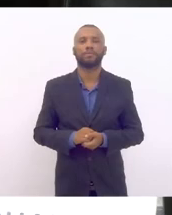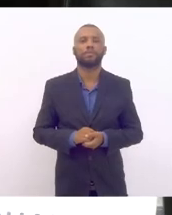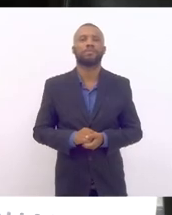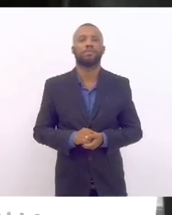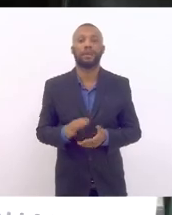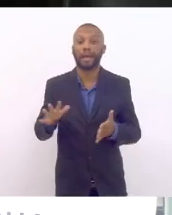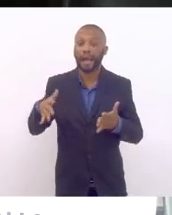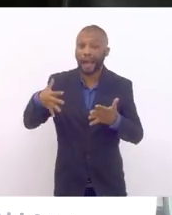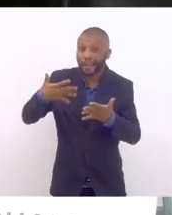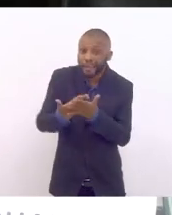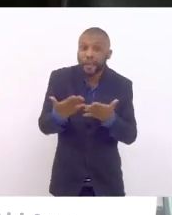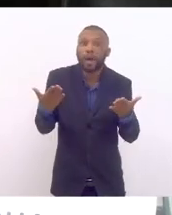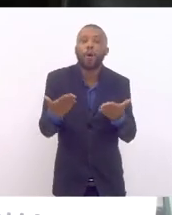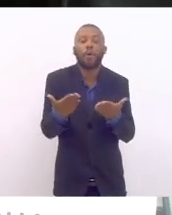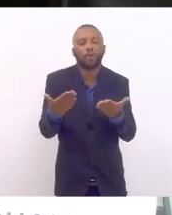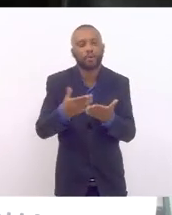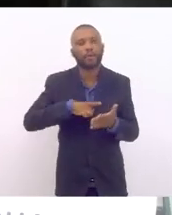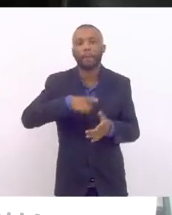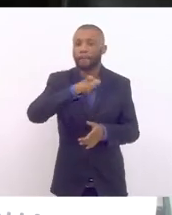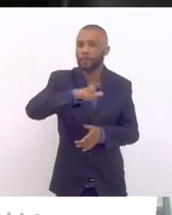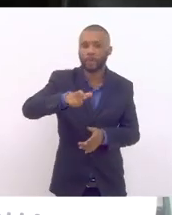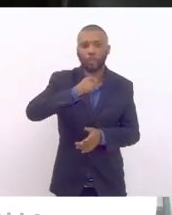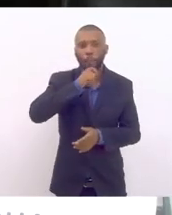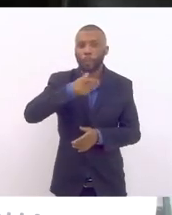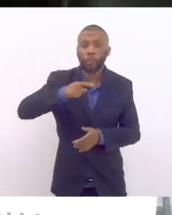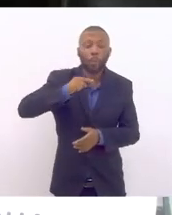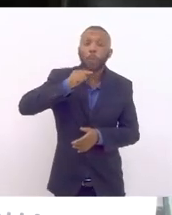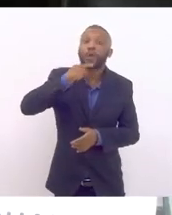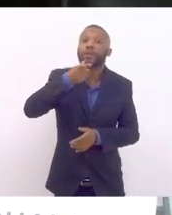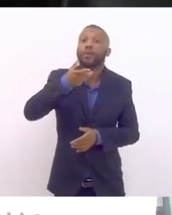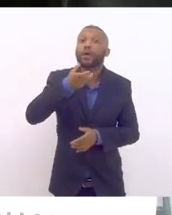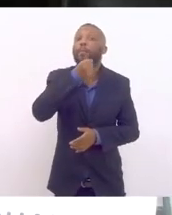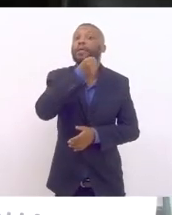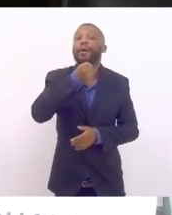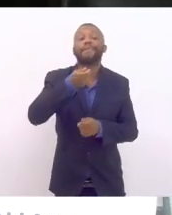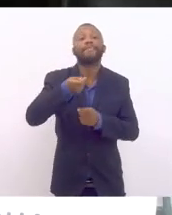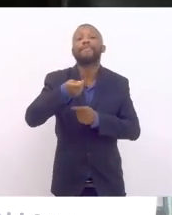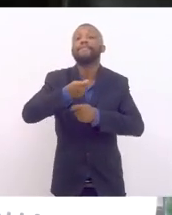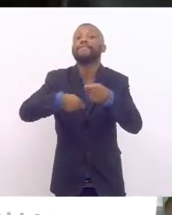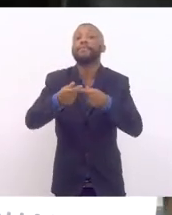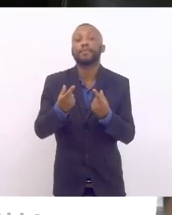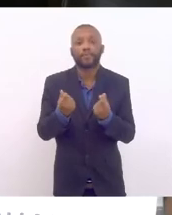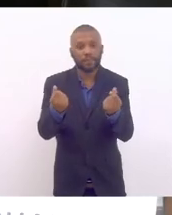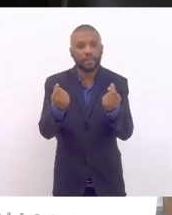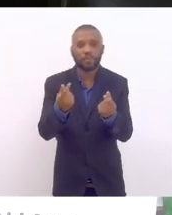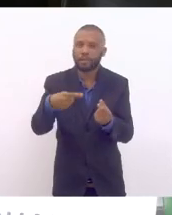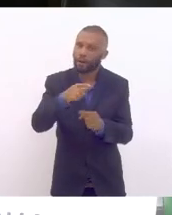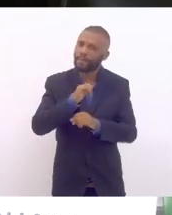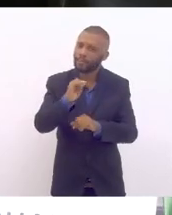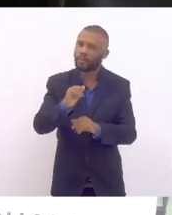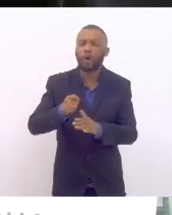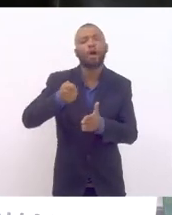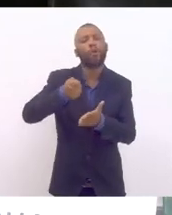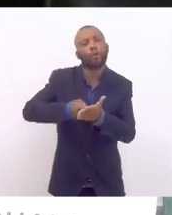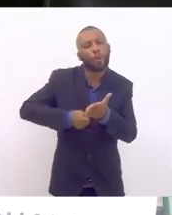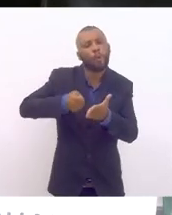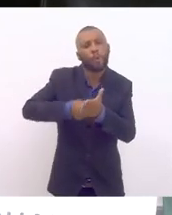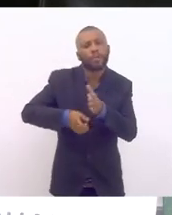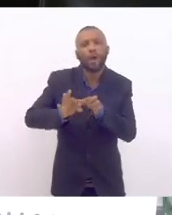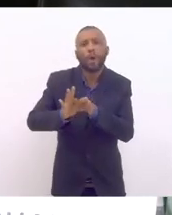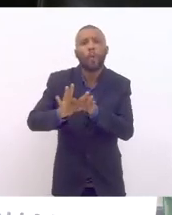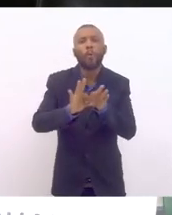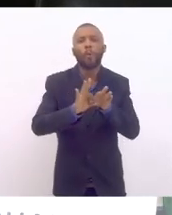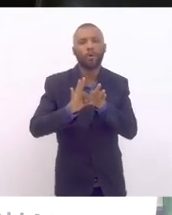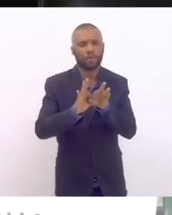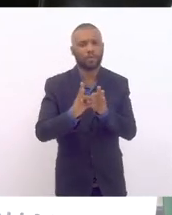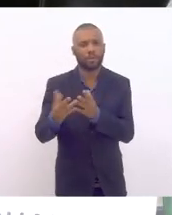e até hoje tem pessoas que não se recuperaram financeiramente lutem unam-se como